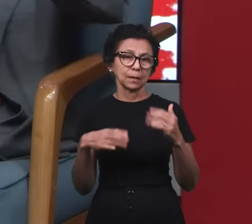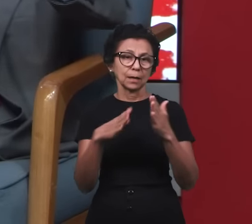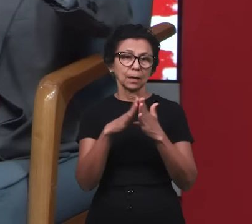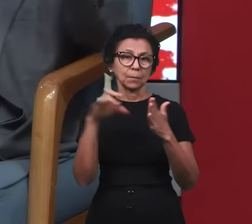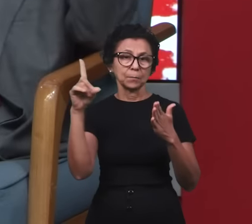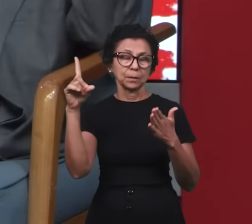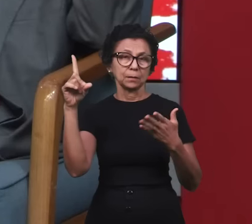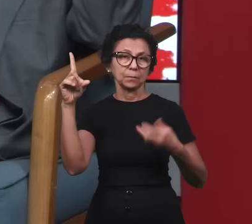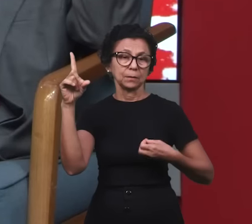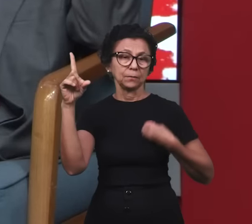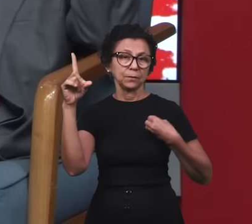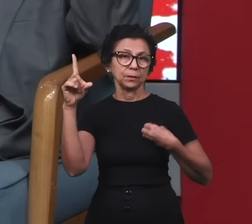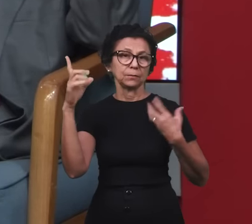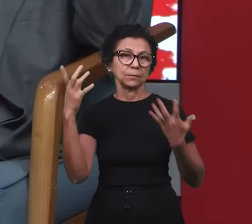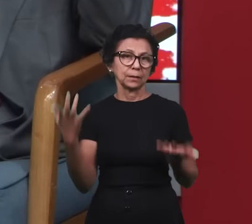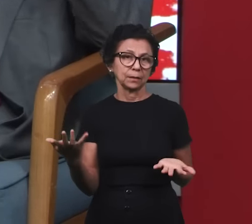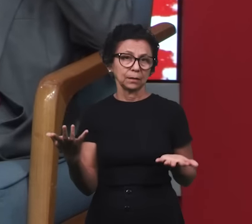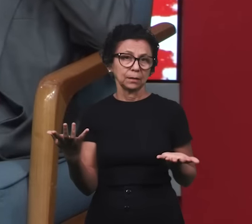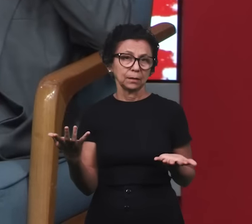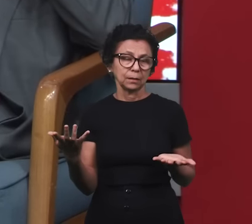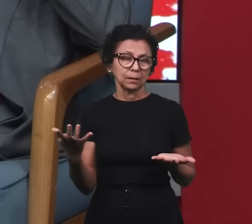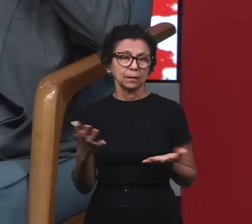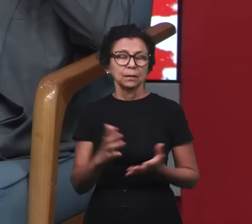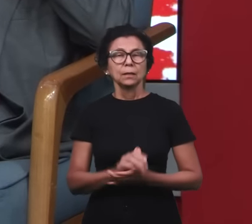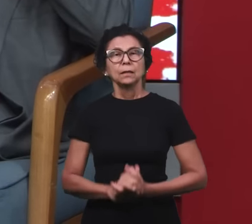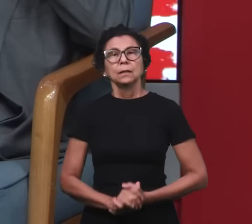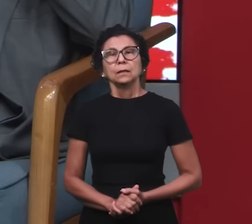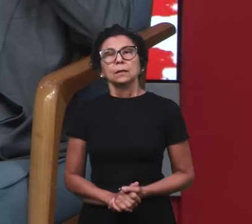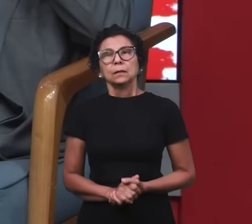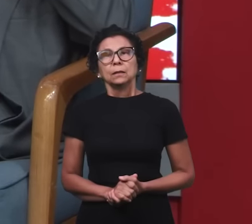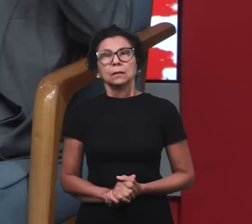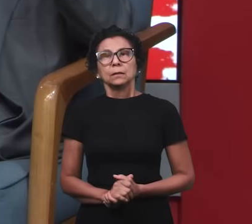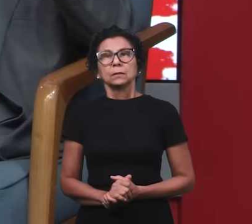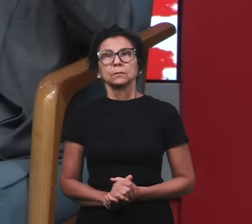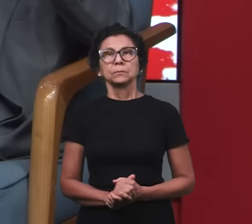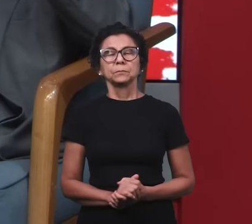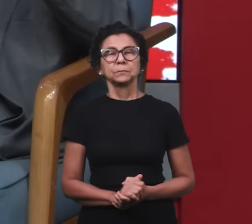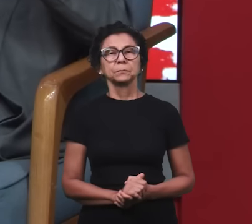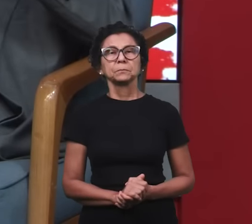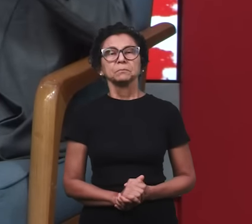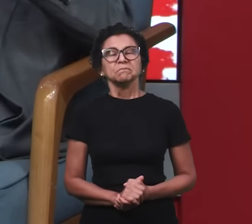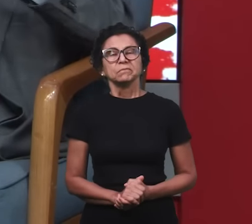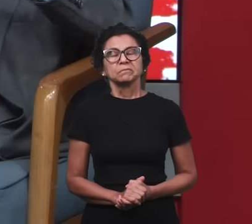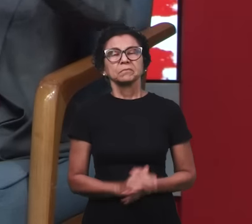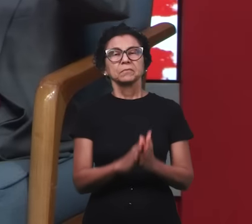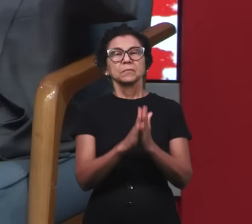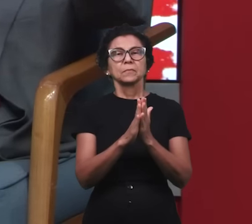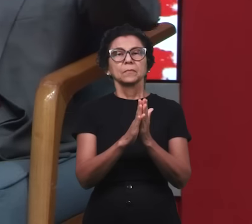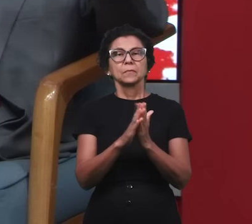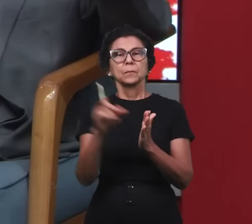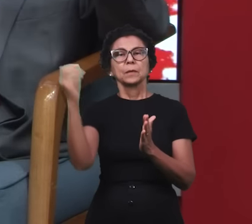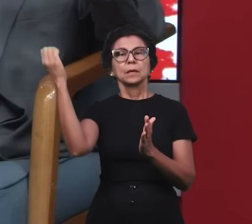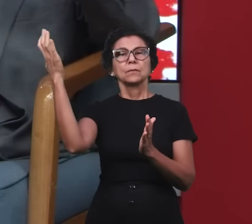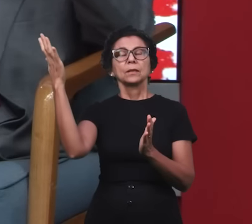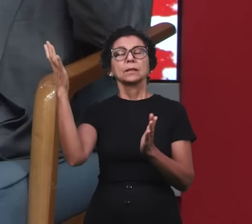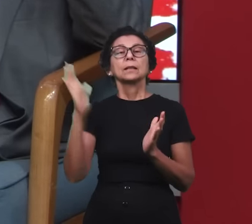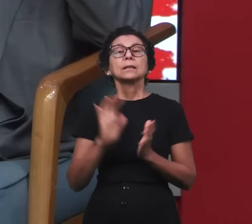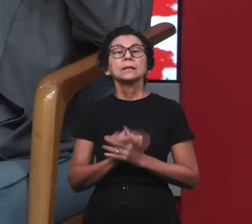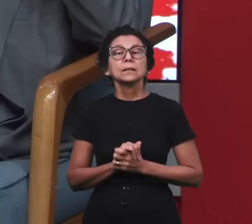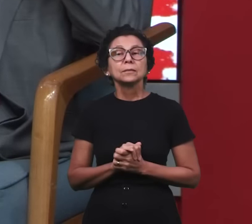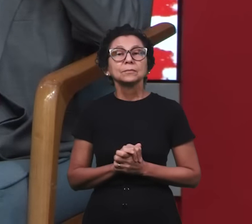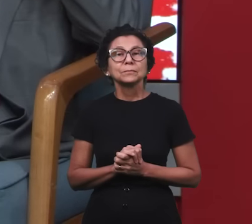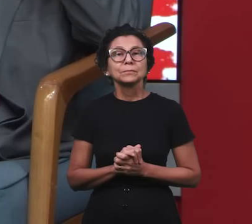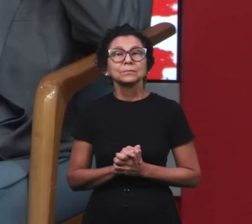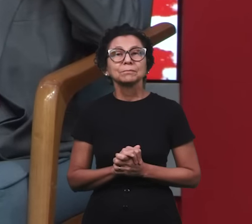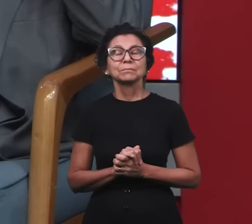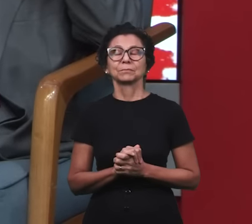Então a palavra tem que ser revelada. Quando a palavra é revelada, a palavra é viva, o que acontece? Jesus se revela por quê? Porque